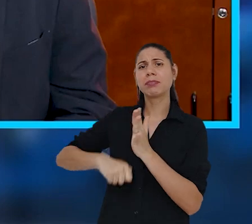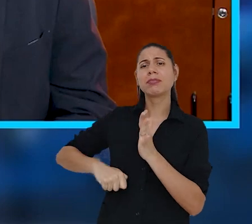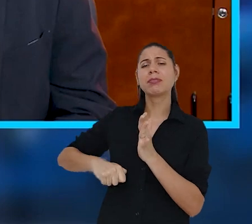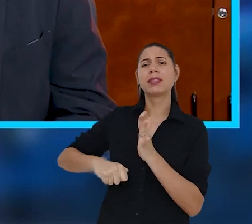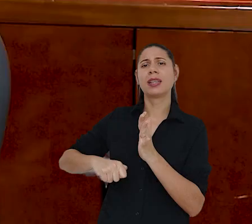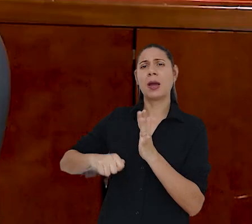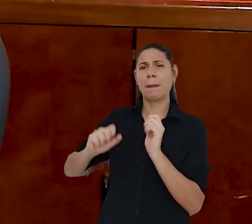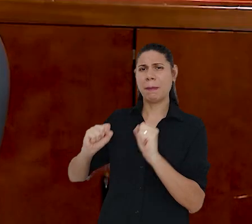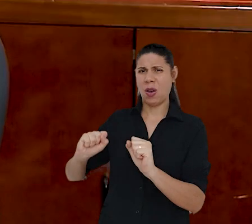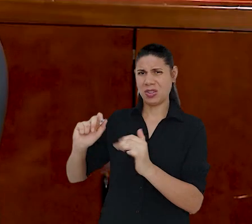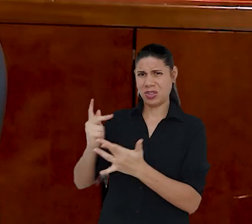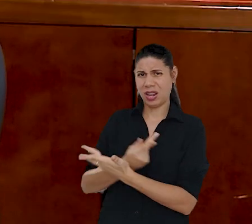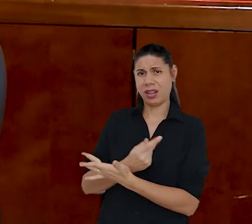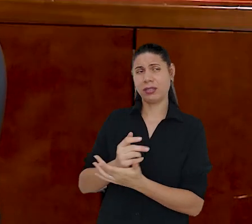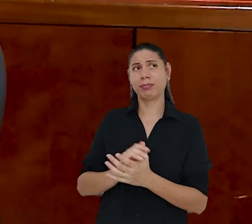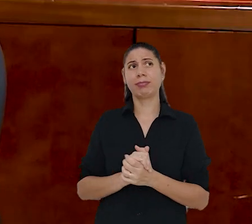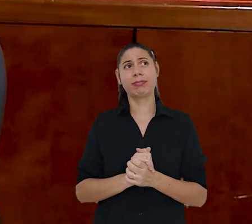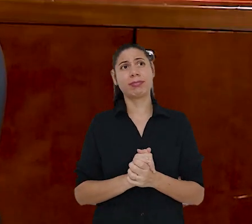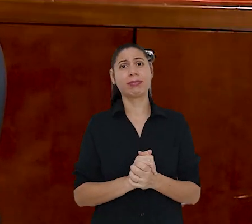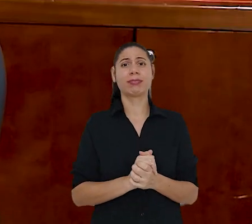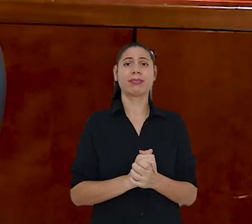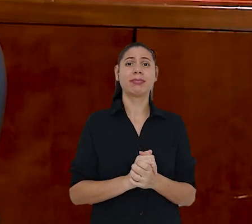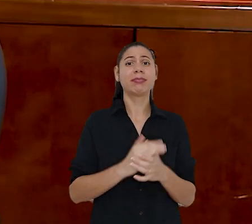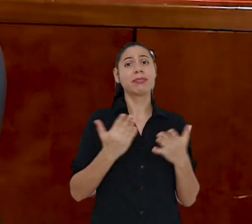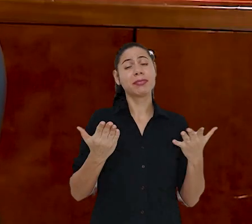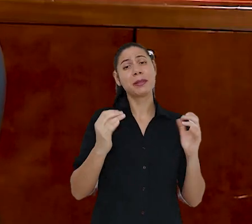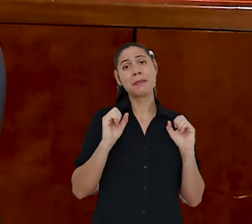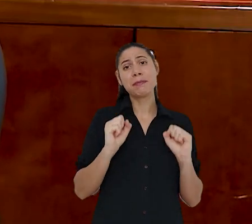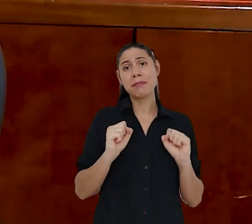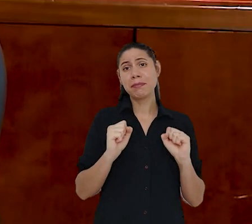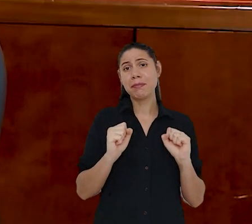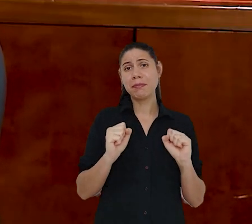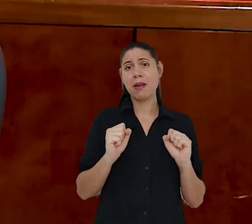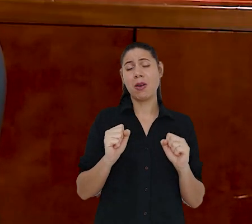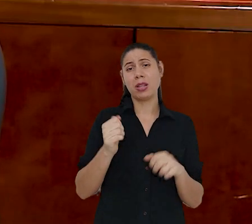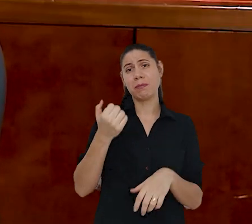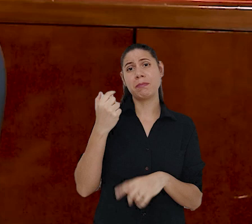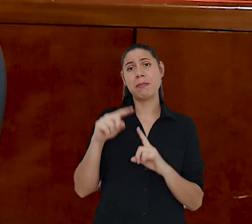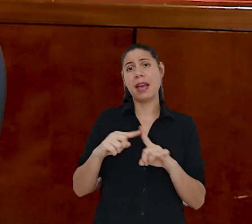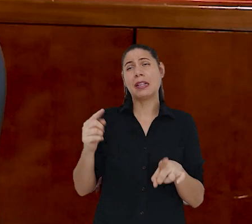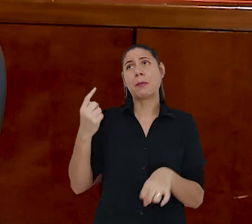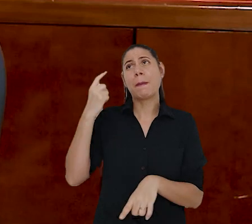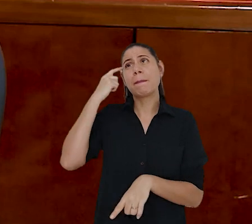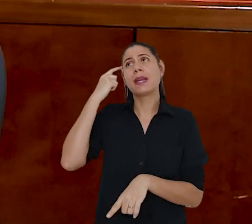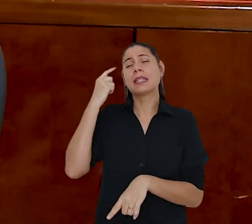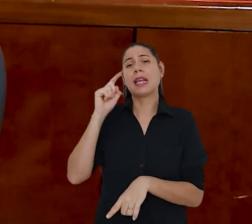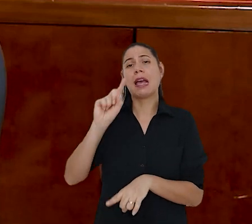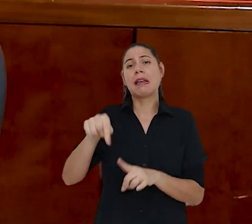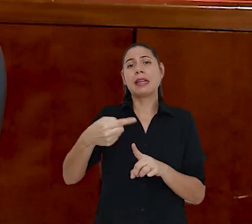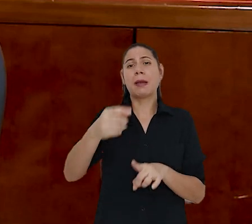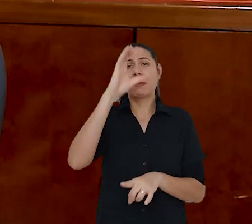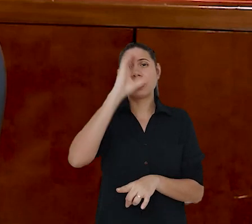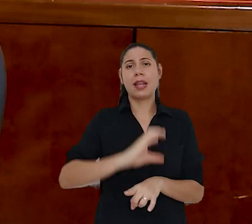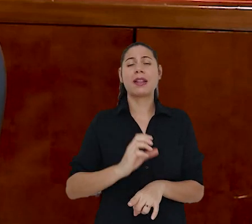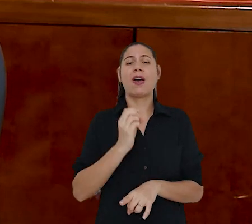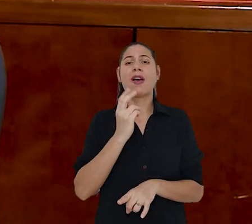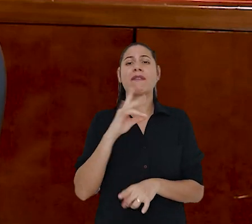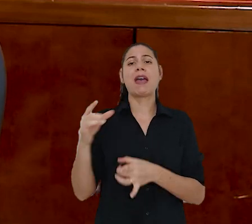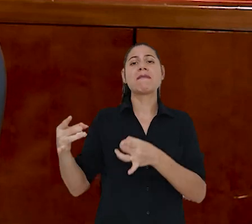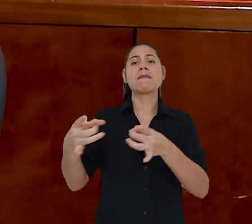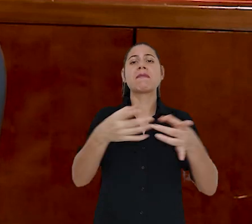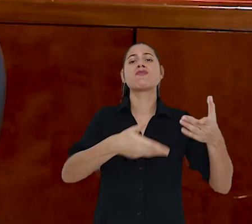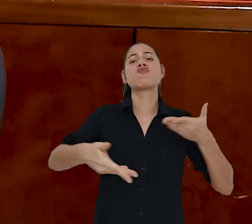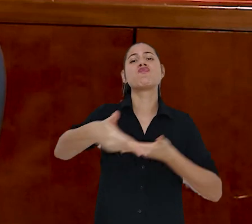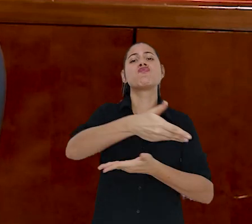forma inadequada? Não pode presumir que o cidadão dali vai começar a traficar,